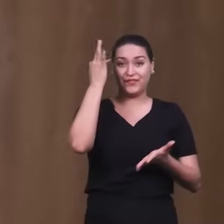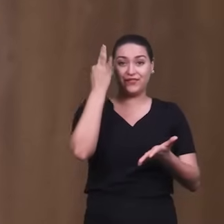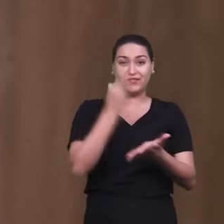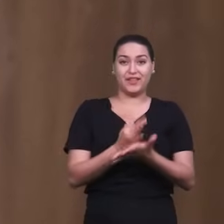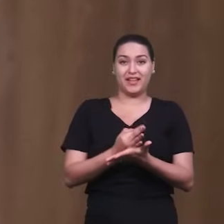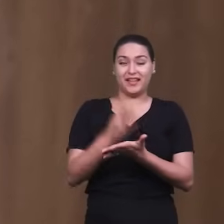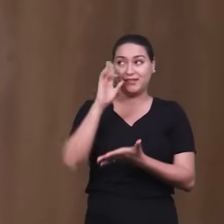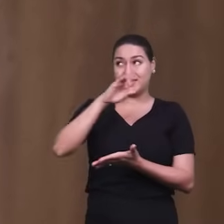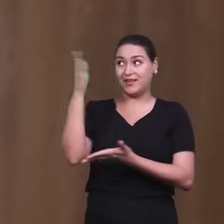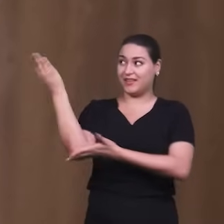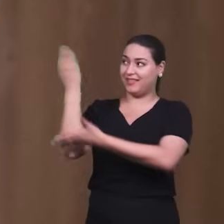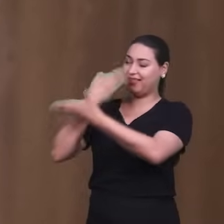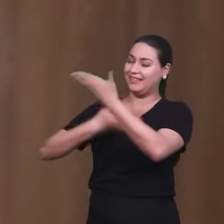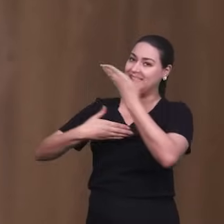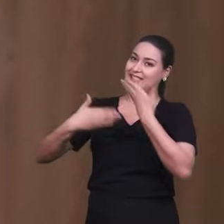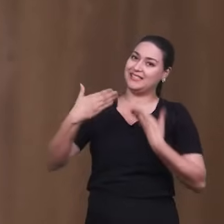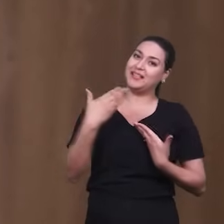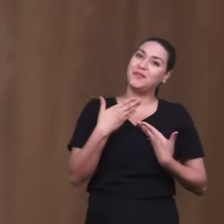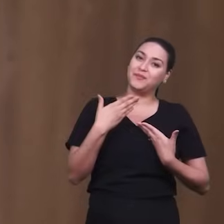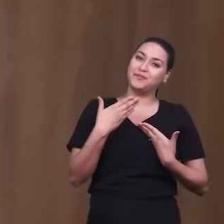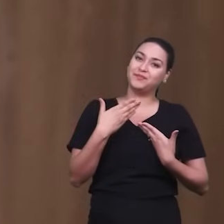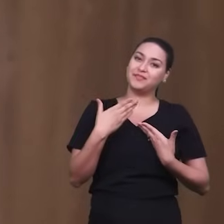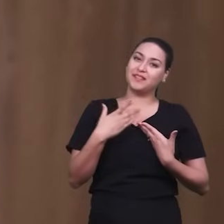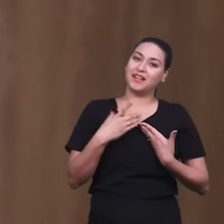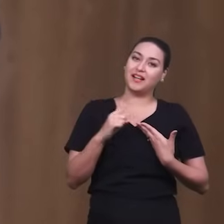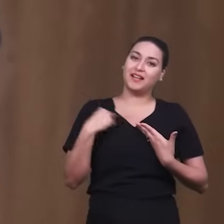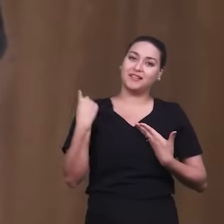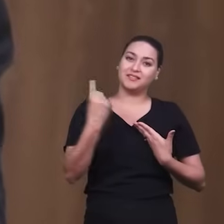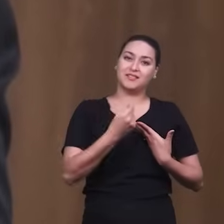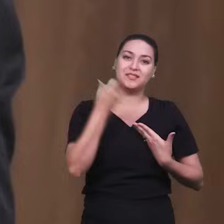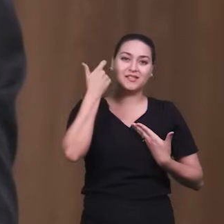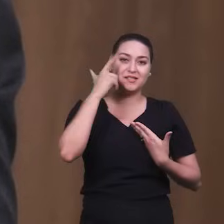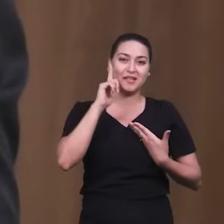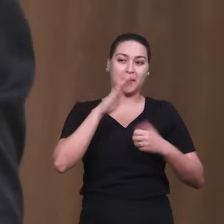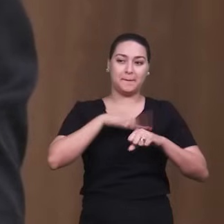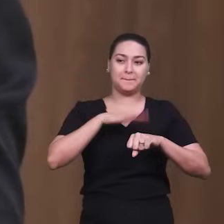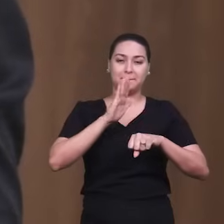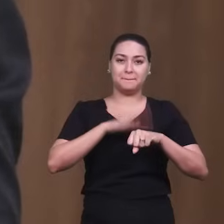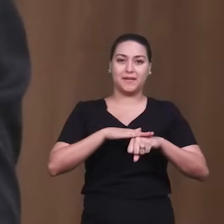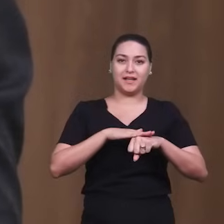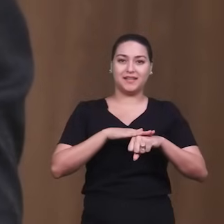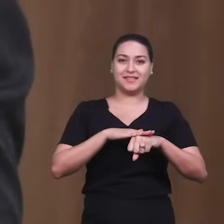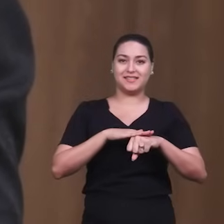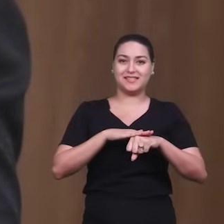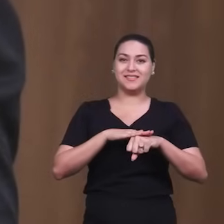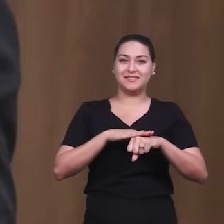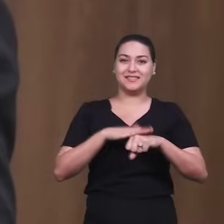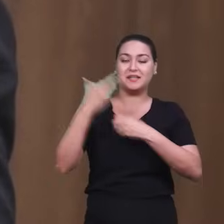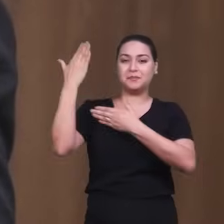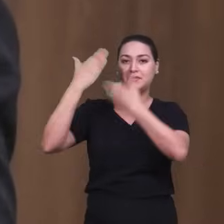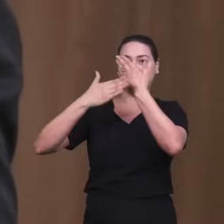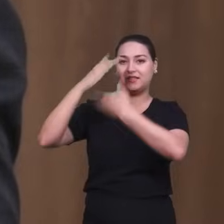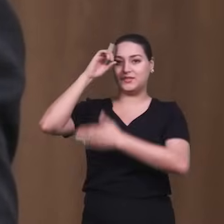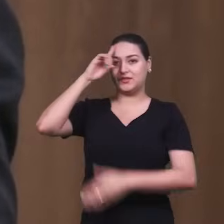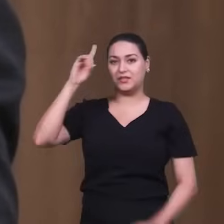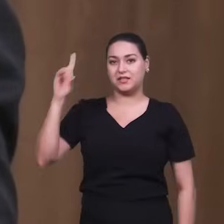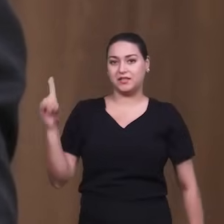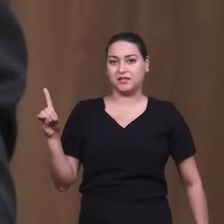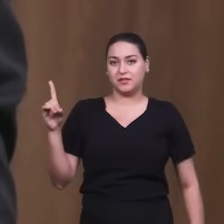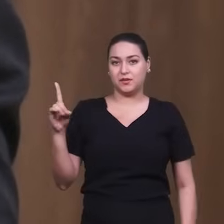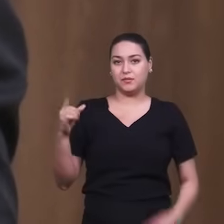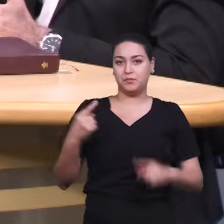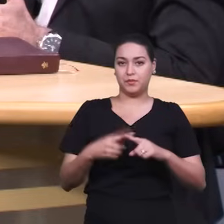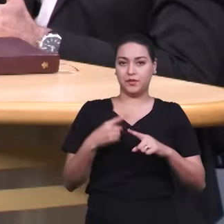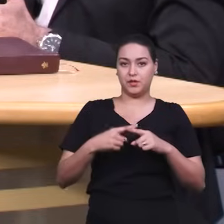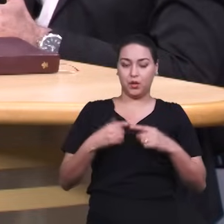nos faz cada vez mais estarmos próximos a Ele. Embora o organismo humano, ele é contado, né, para a morte,